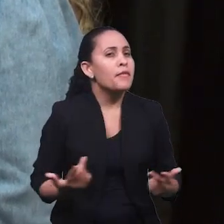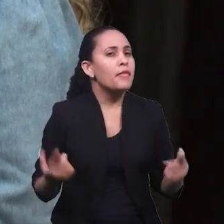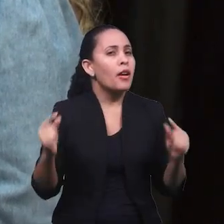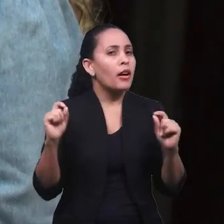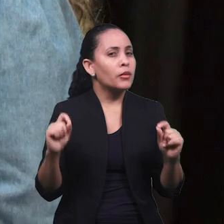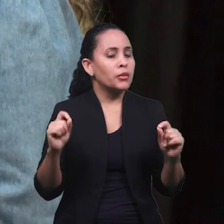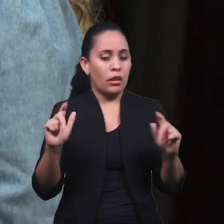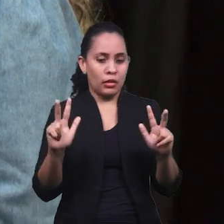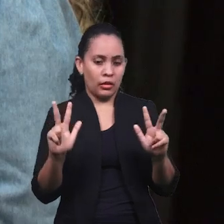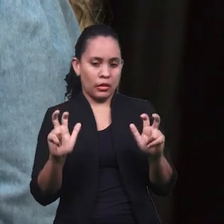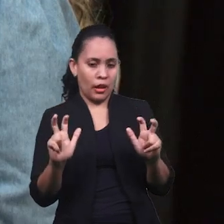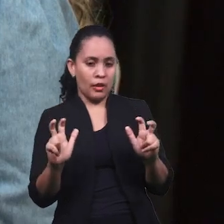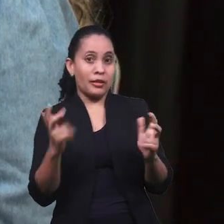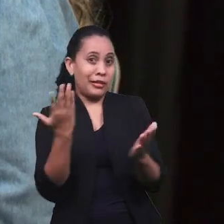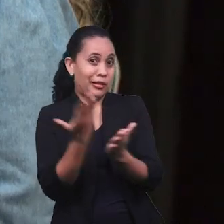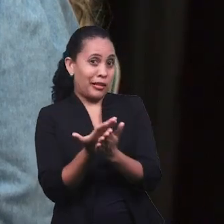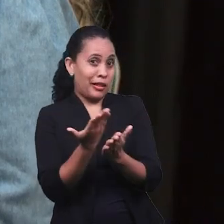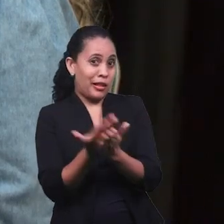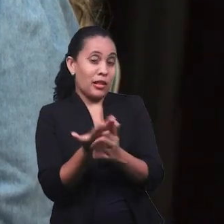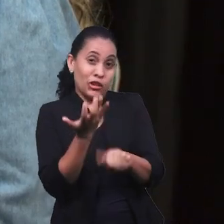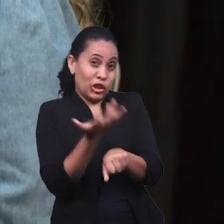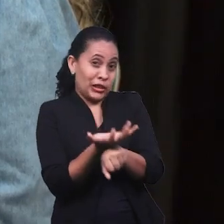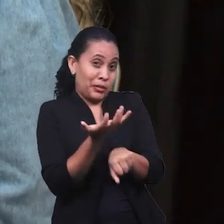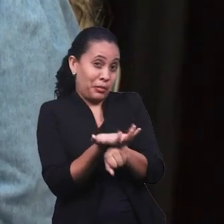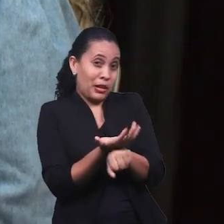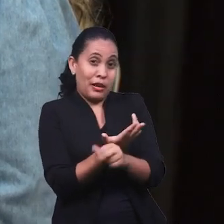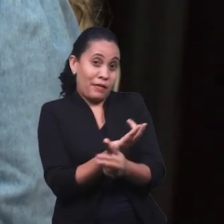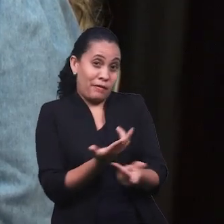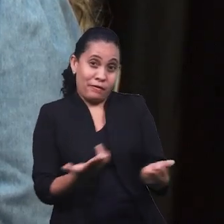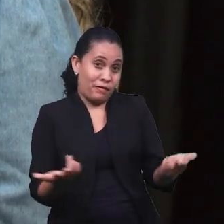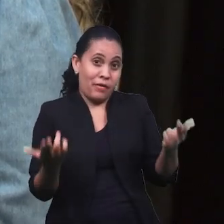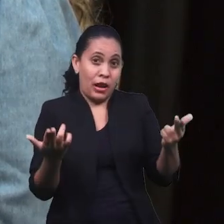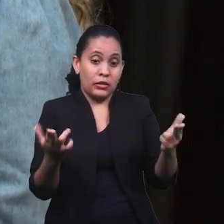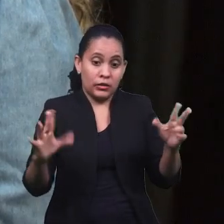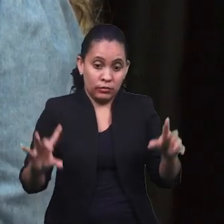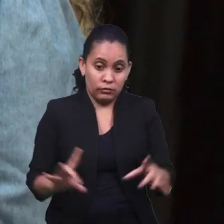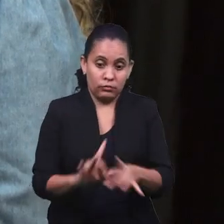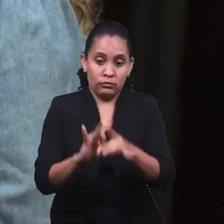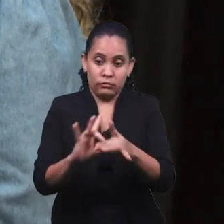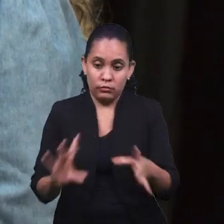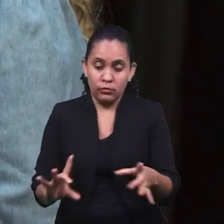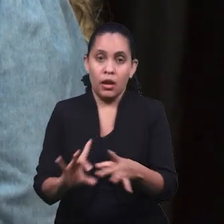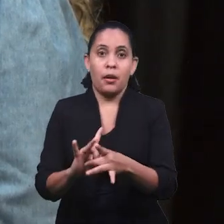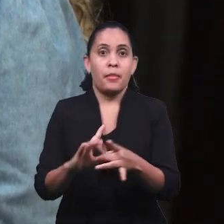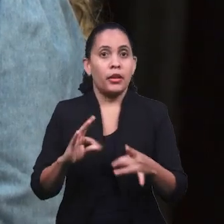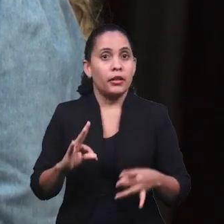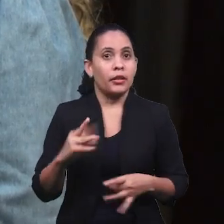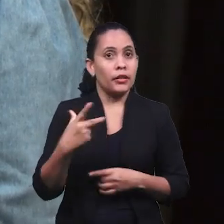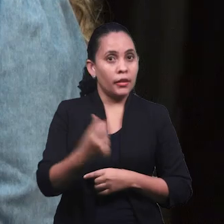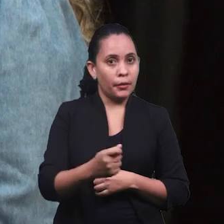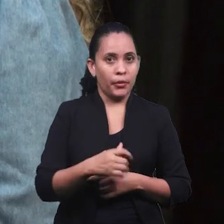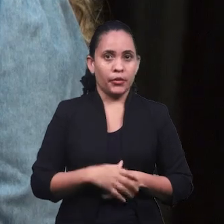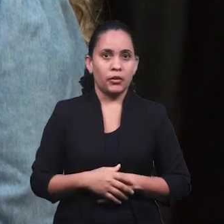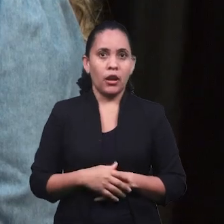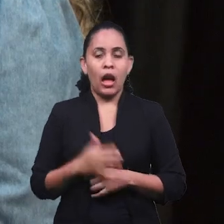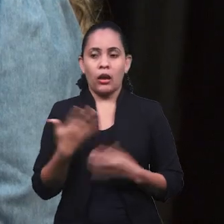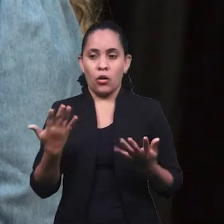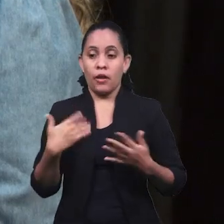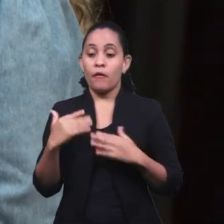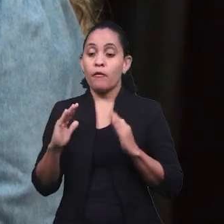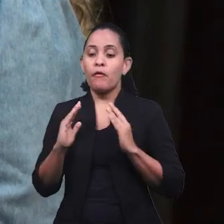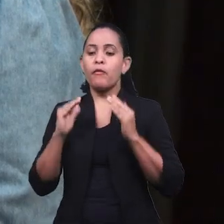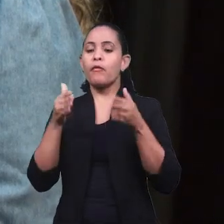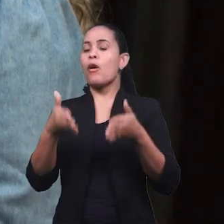há vários temas, há várias matérias que se correlacionam depois. Então, é mais um ponto em que eu vou me